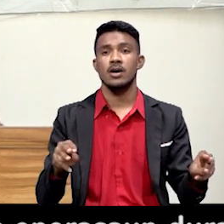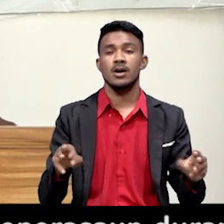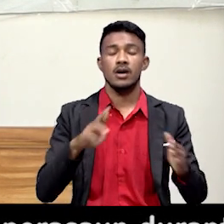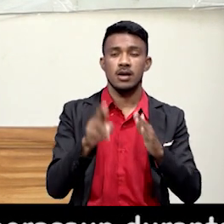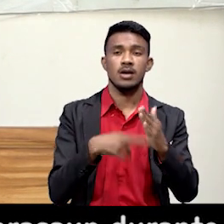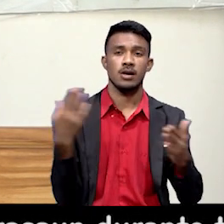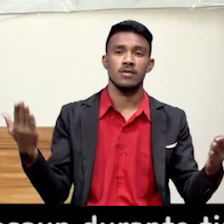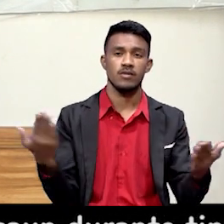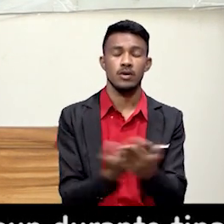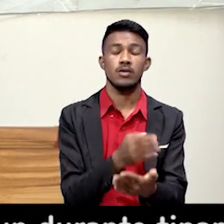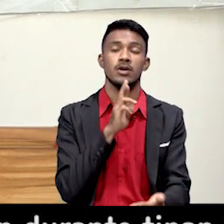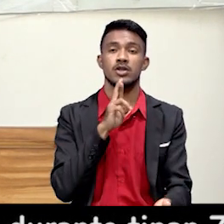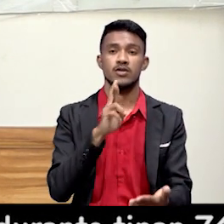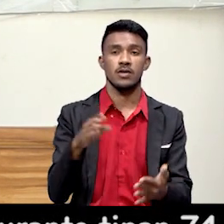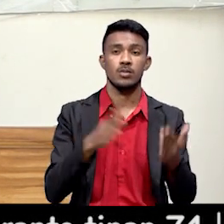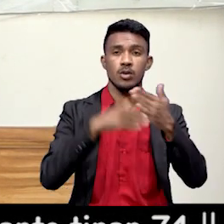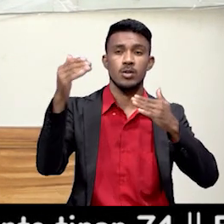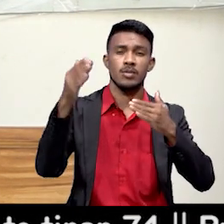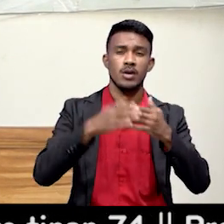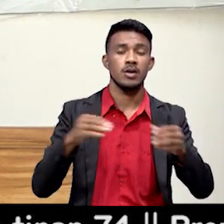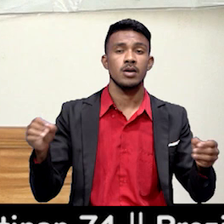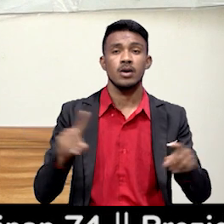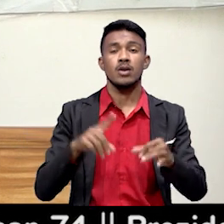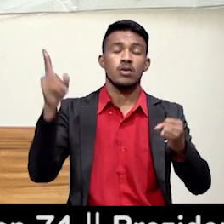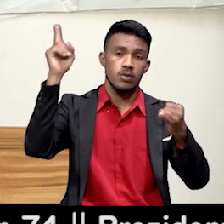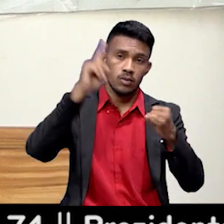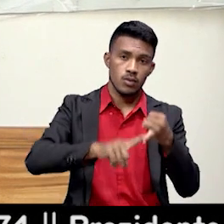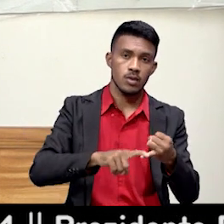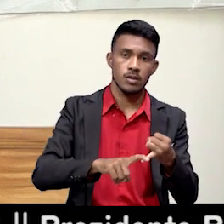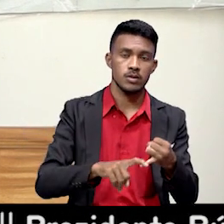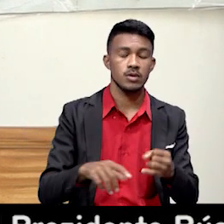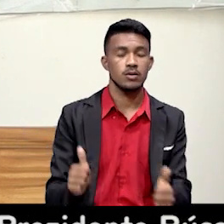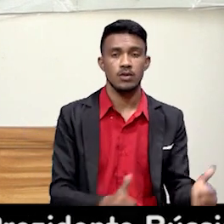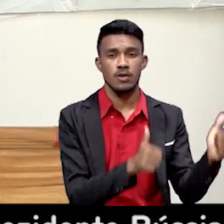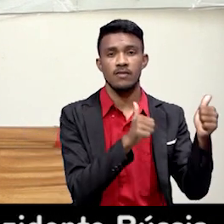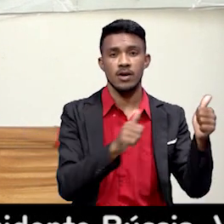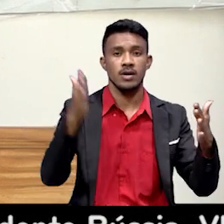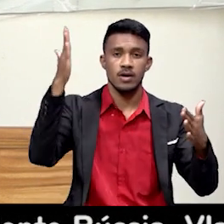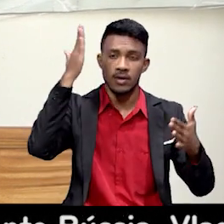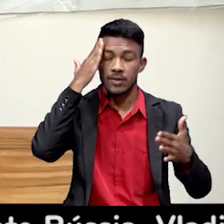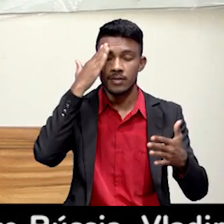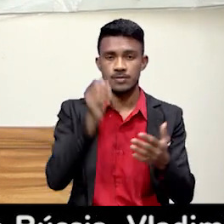to ne abut ne be itelo sa to halo lene tu fale principios de favoritismo